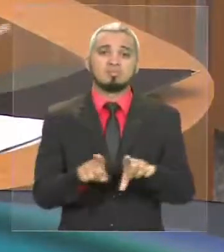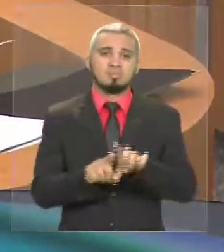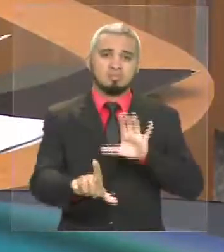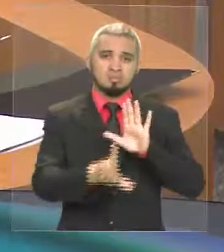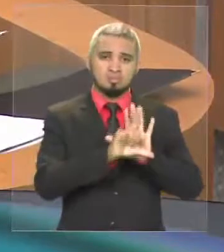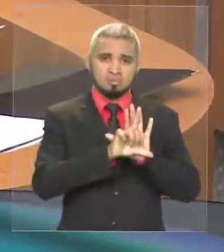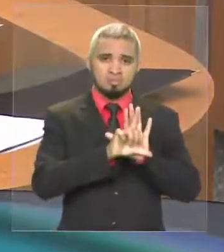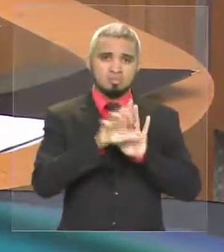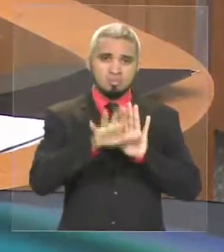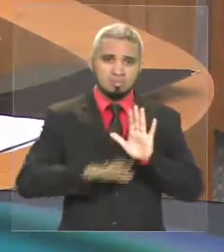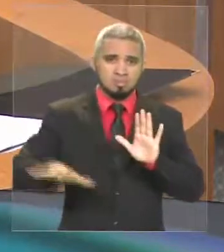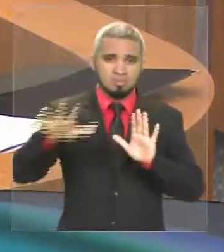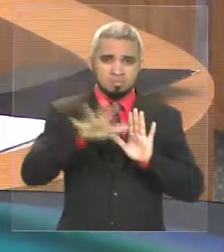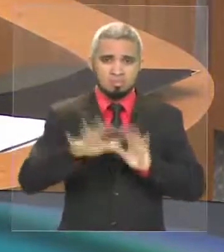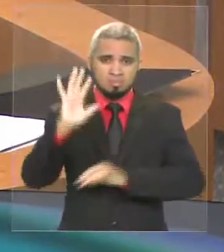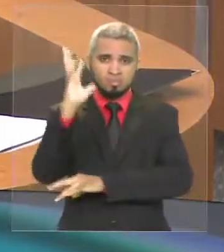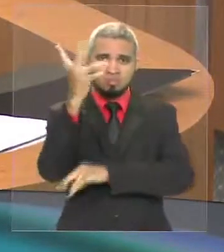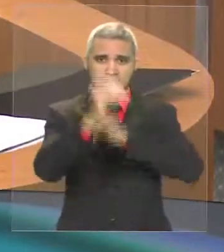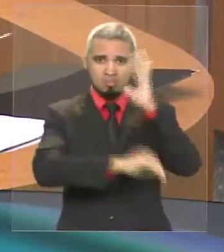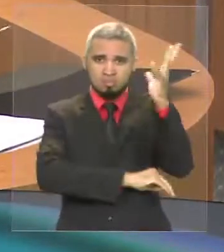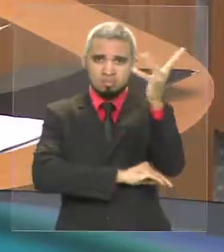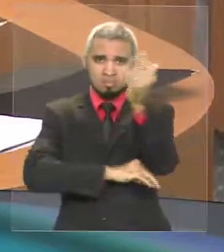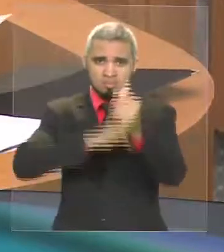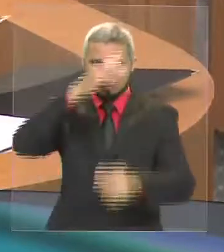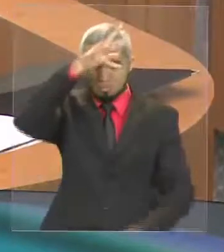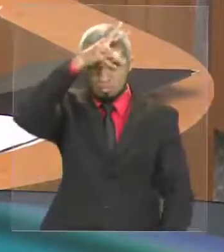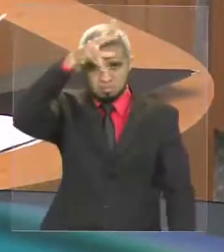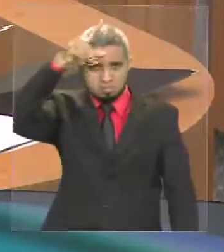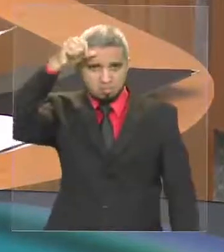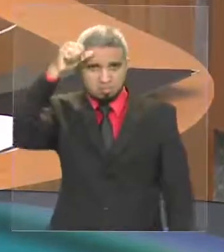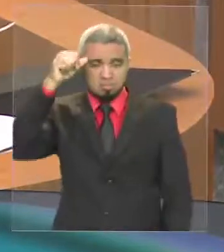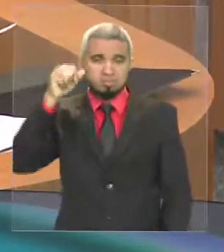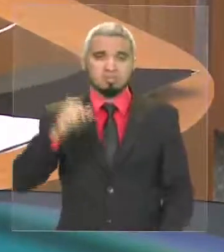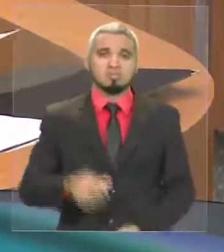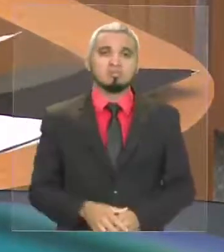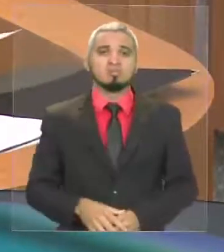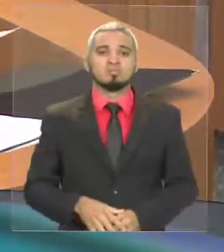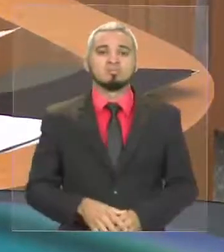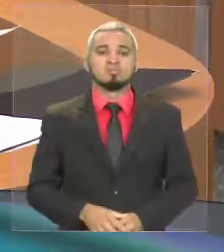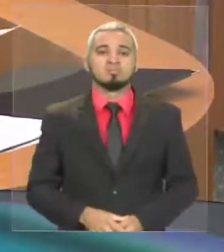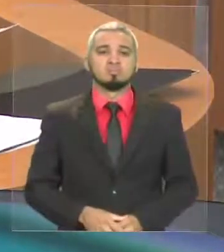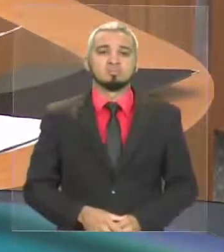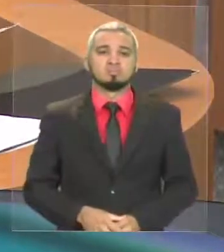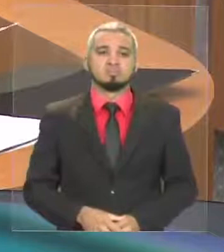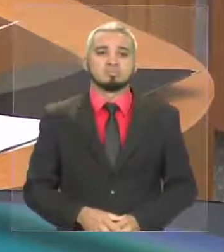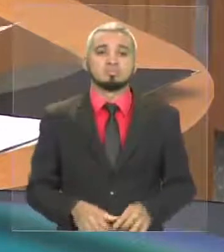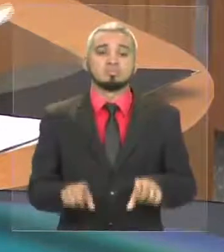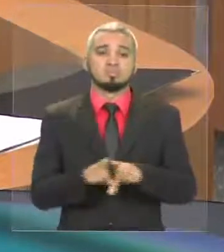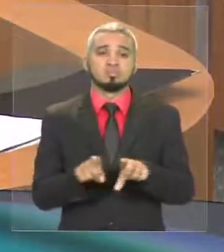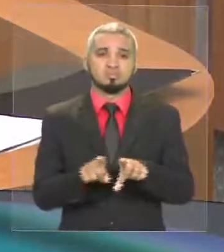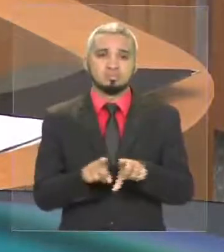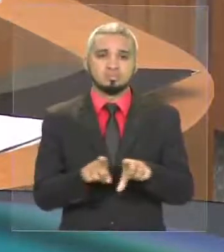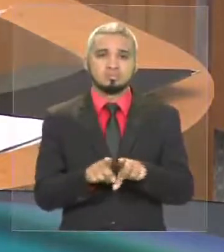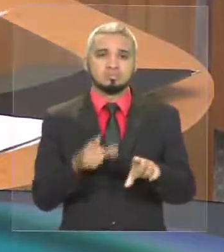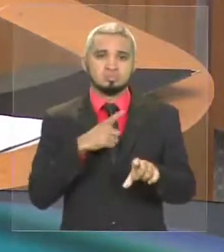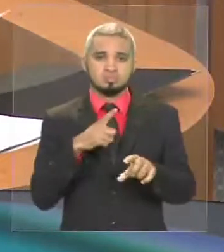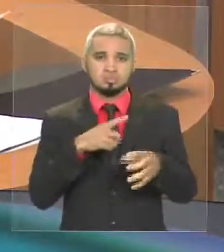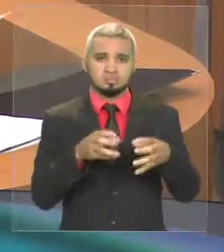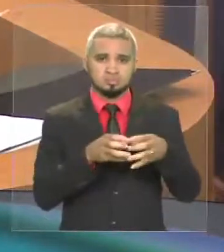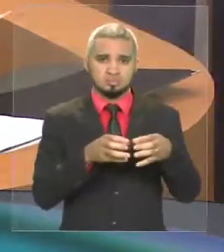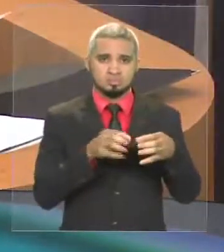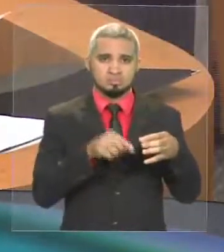Licenciamento Ambiental na região amazônica, com o ministro do Meio Ambiente, a instalação da Frente Parlamentar